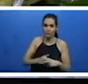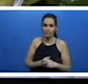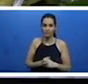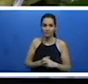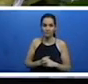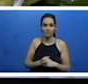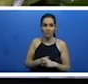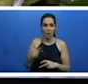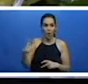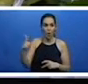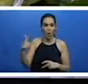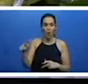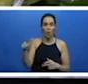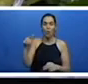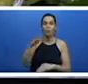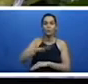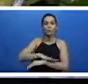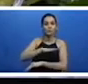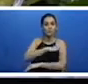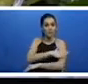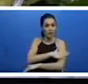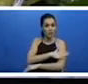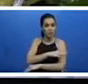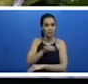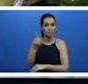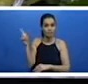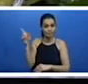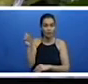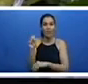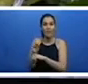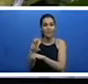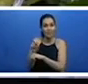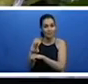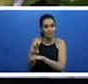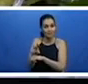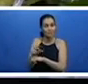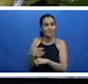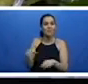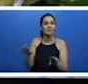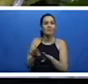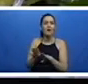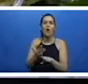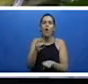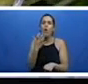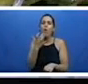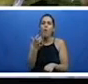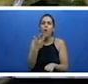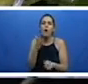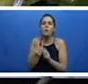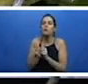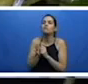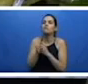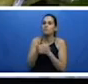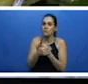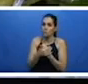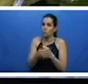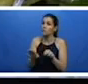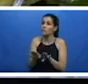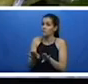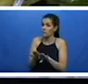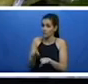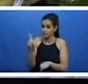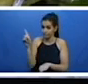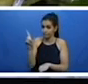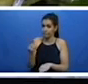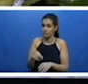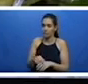um outro sapo e o sapo cururu. Aqui também uma coloração típica de camuflagem para se proteger de